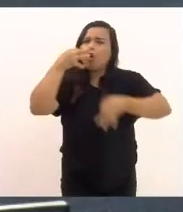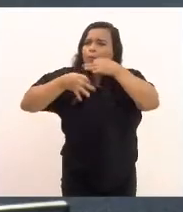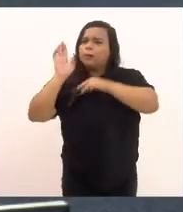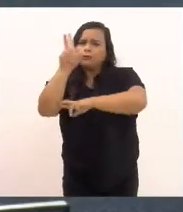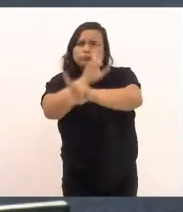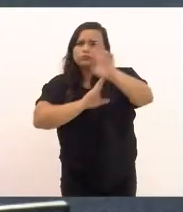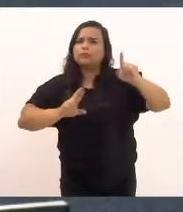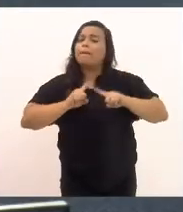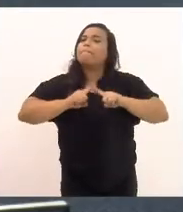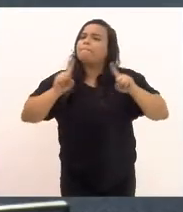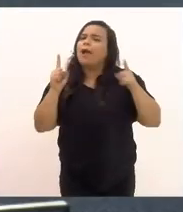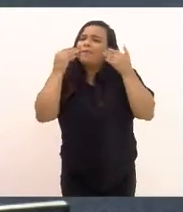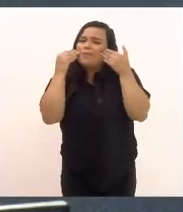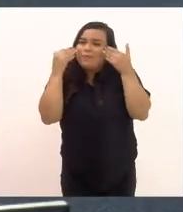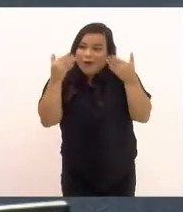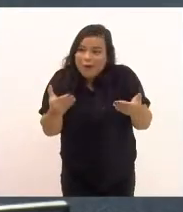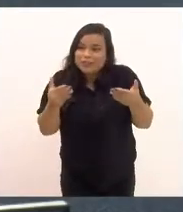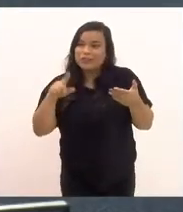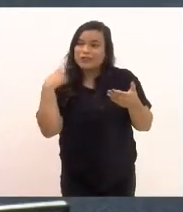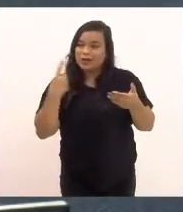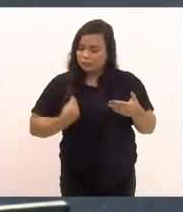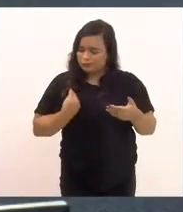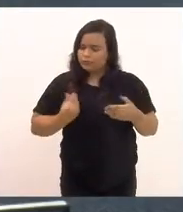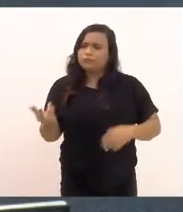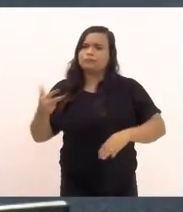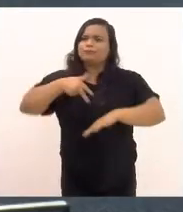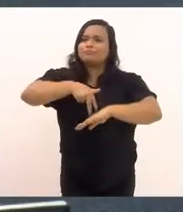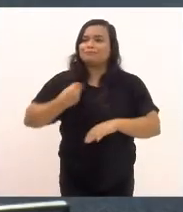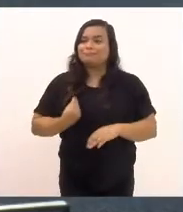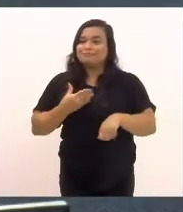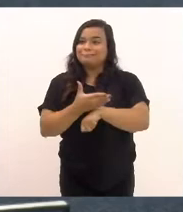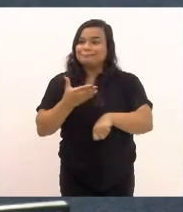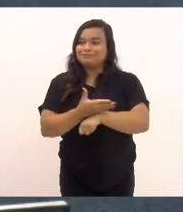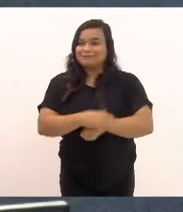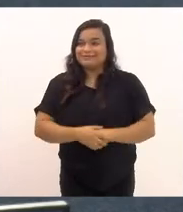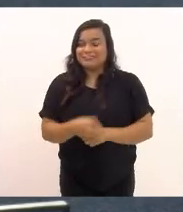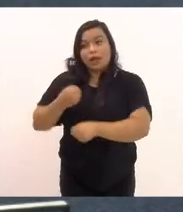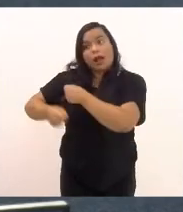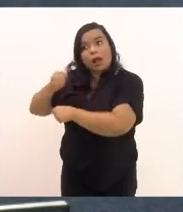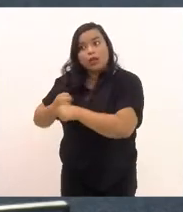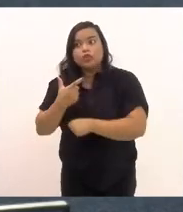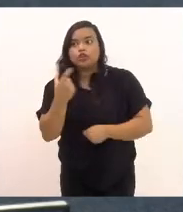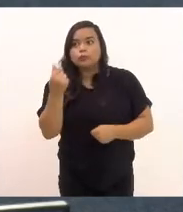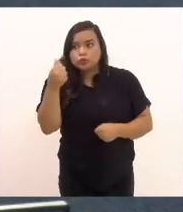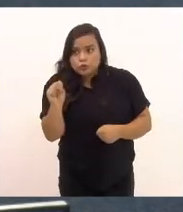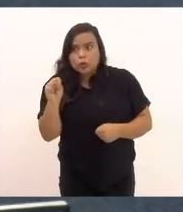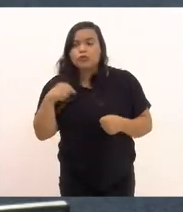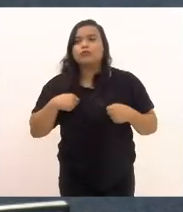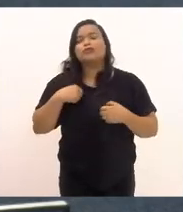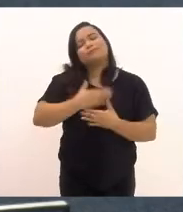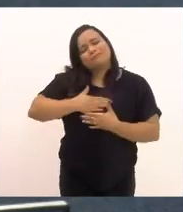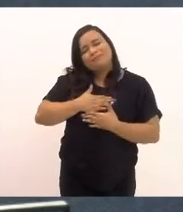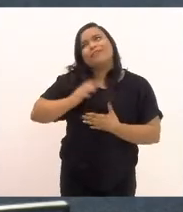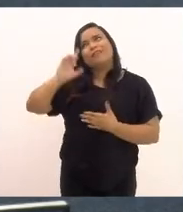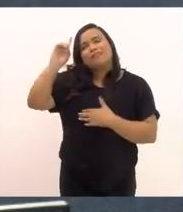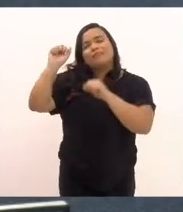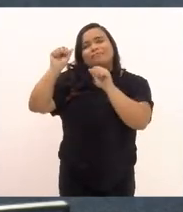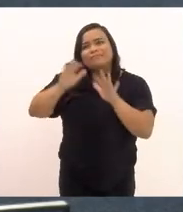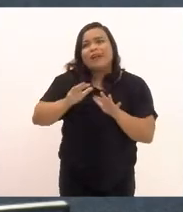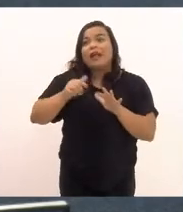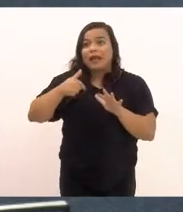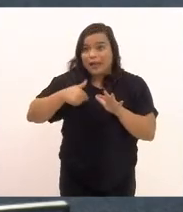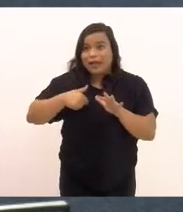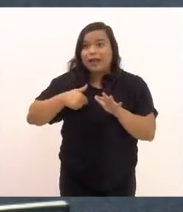realmente mostrando para que nós viemos. Em 2018, com honra e a glória de Deus, eu fui